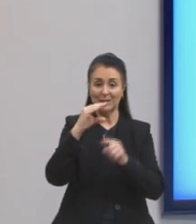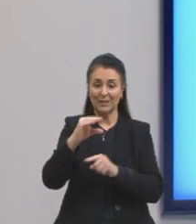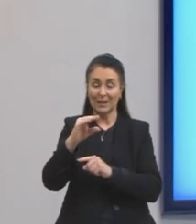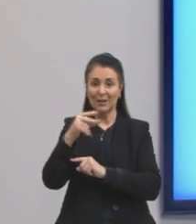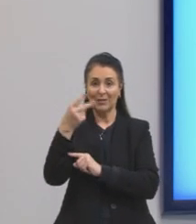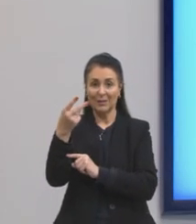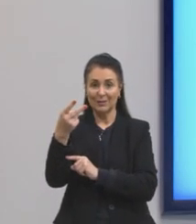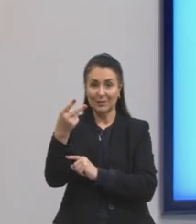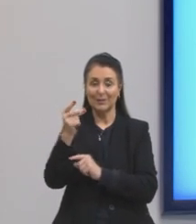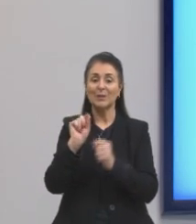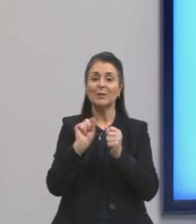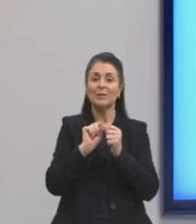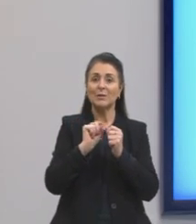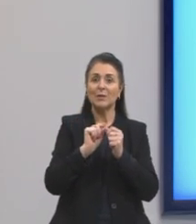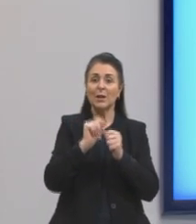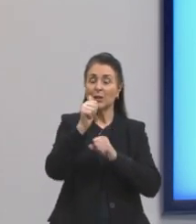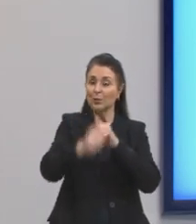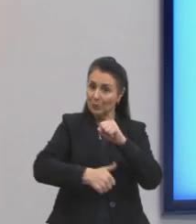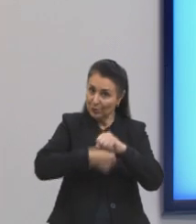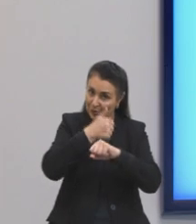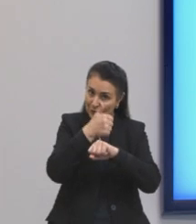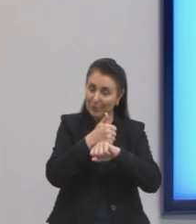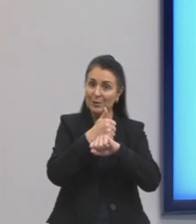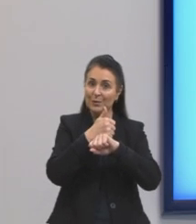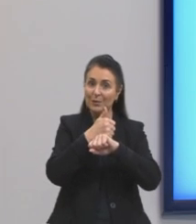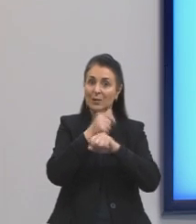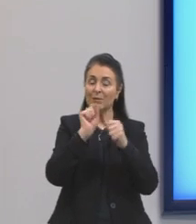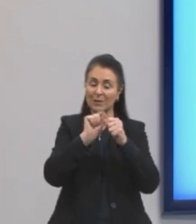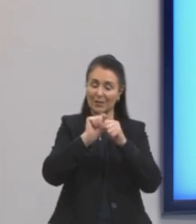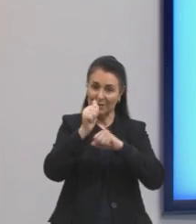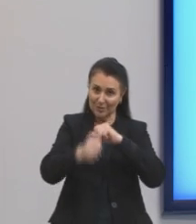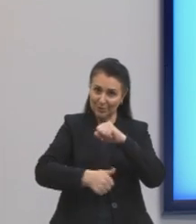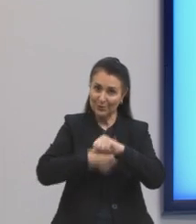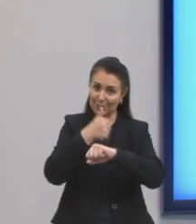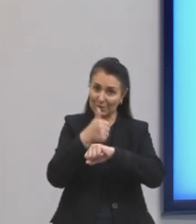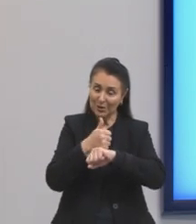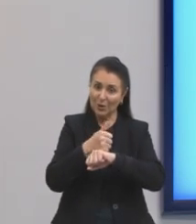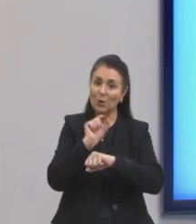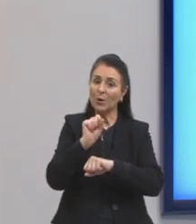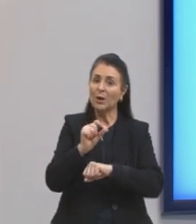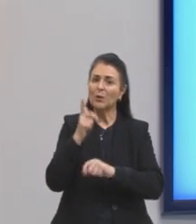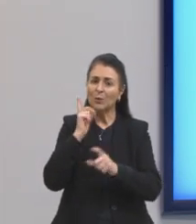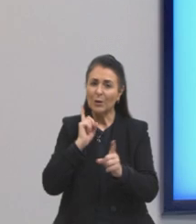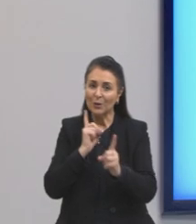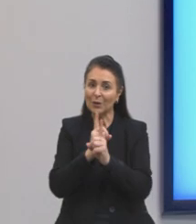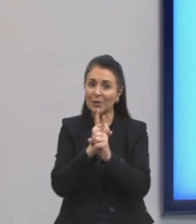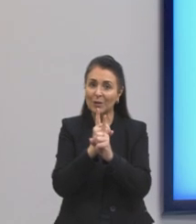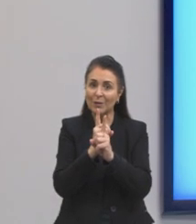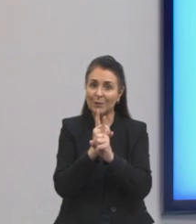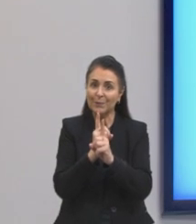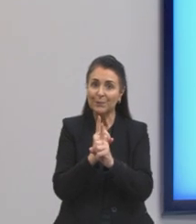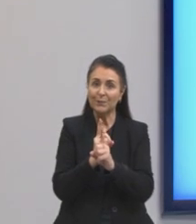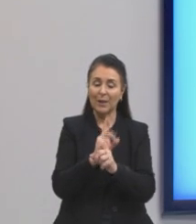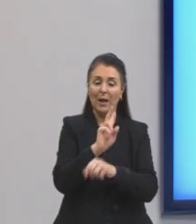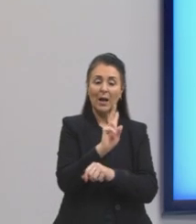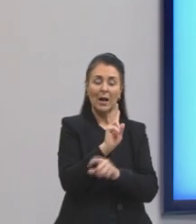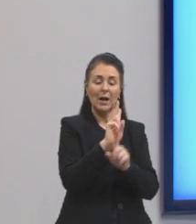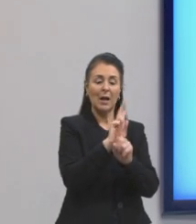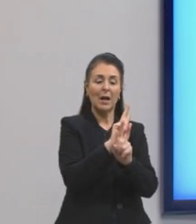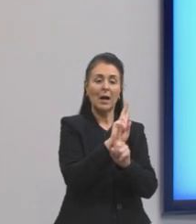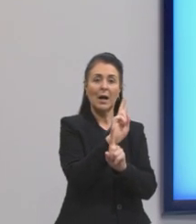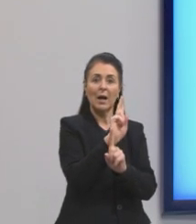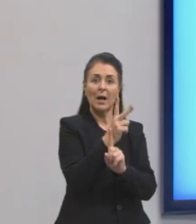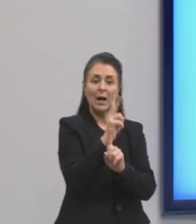quê que eu vou fazer eu vou fazer uma substituição e fazendo essa substituição o que que eu tenho então eu tenho H ao